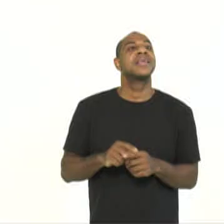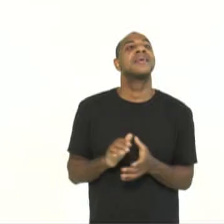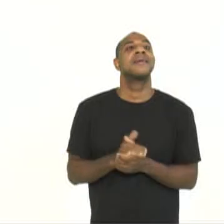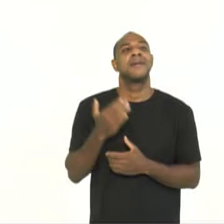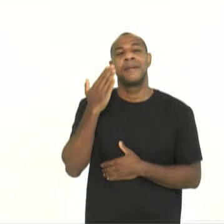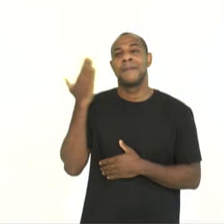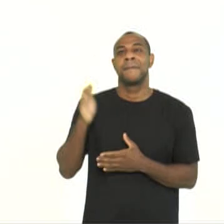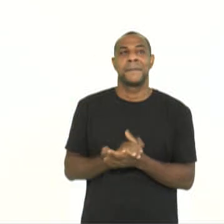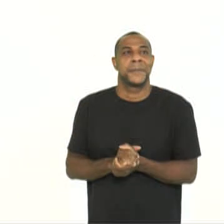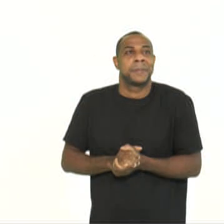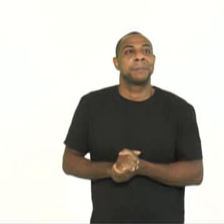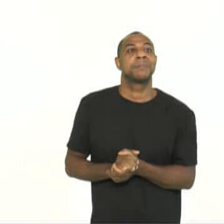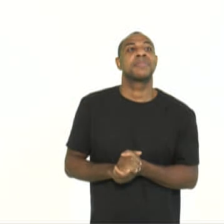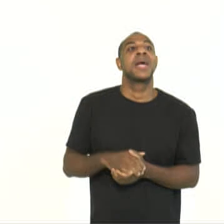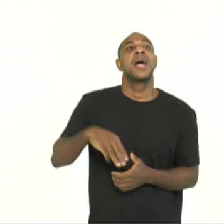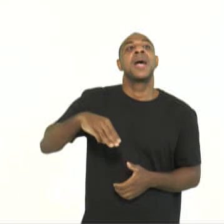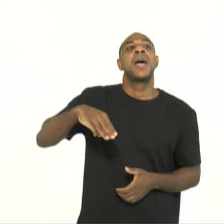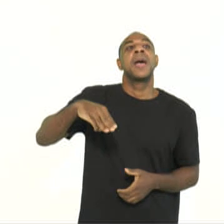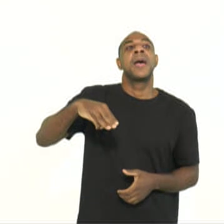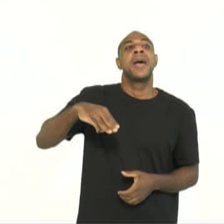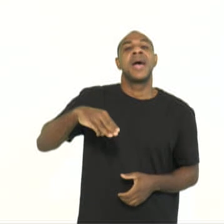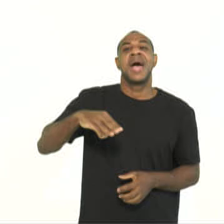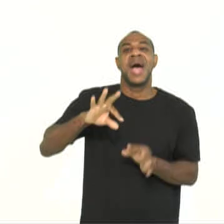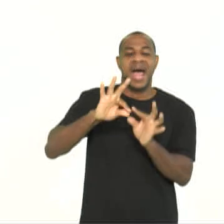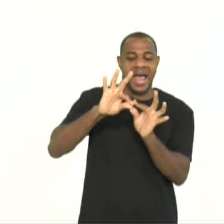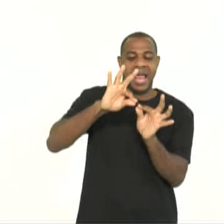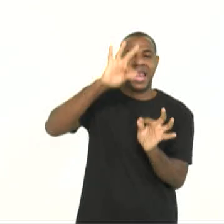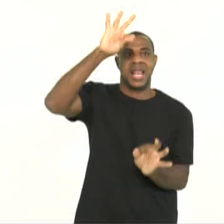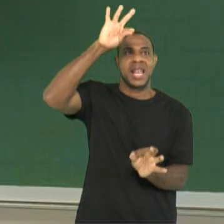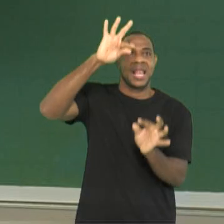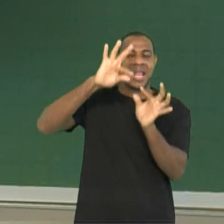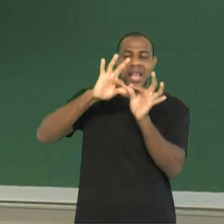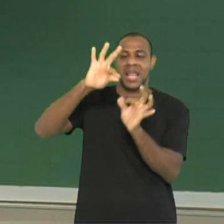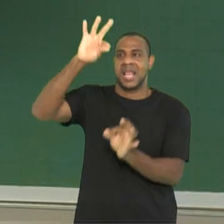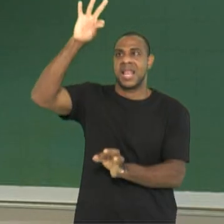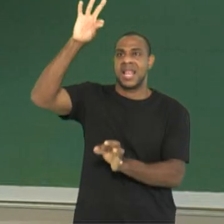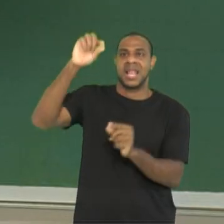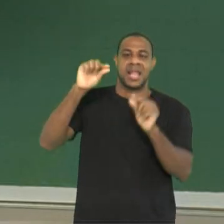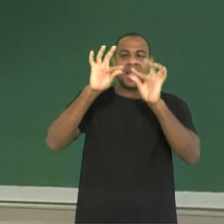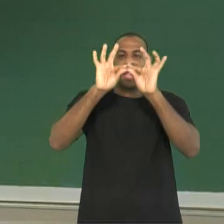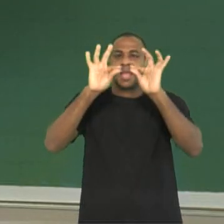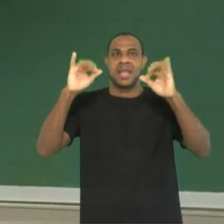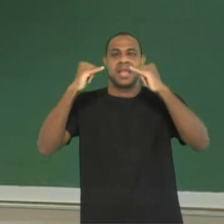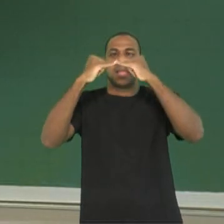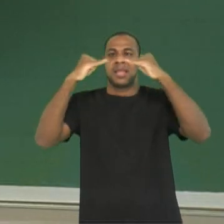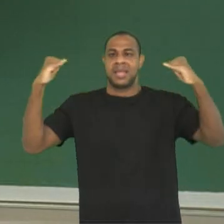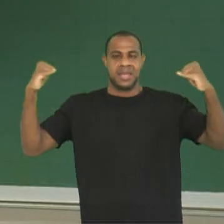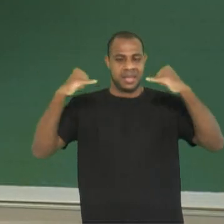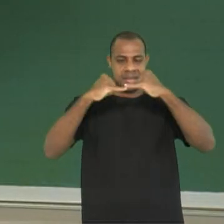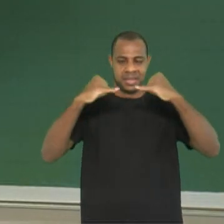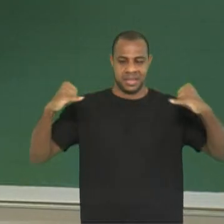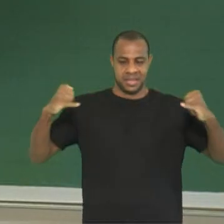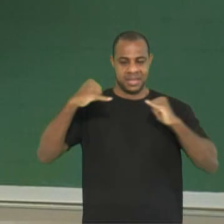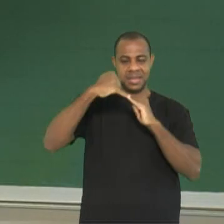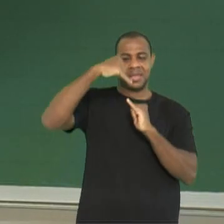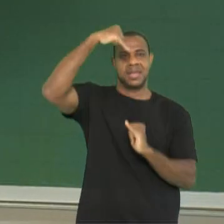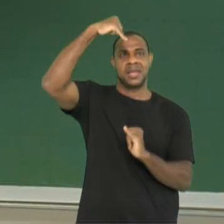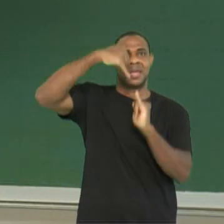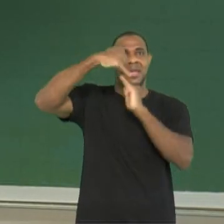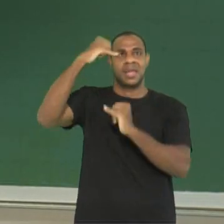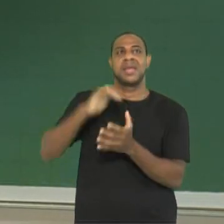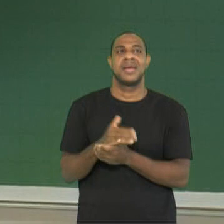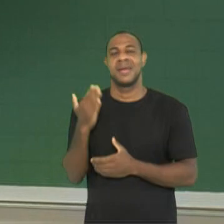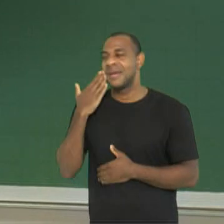e os meridianos, que são as linhas imaginárias horizontais e verticais, que servem para a